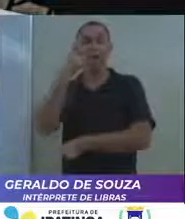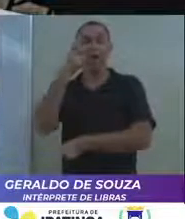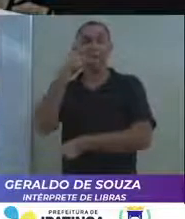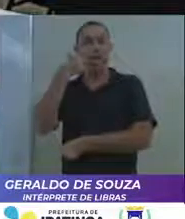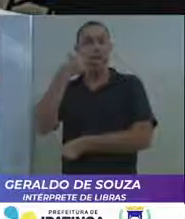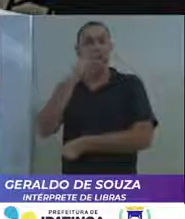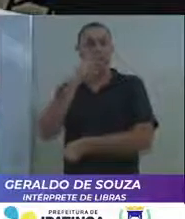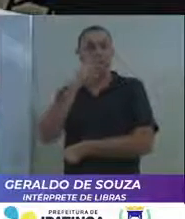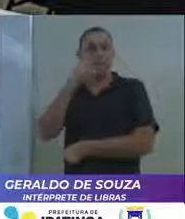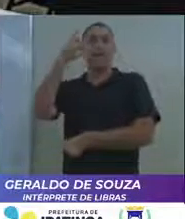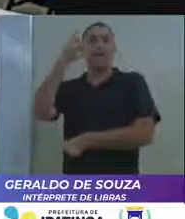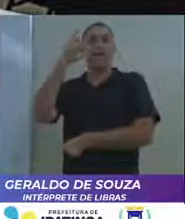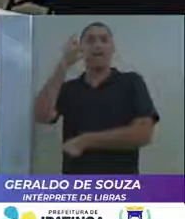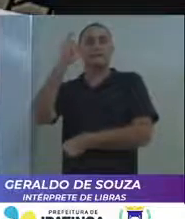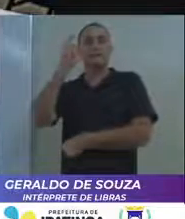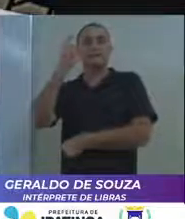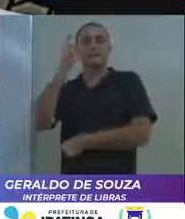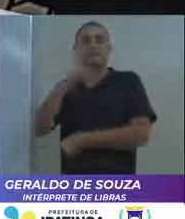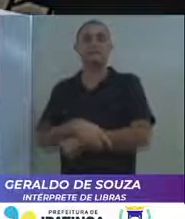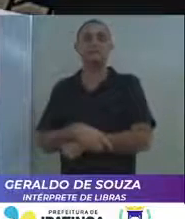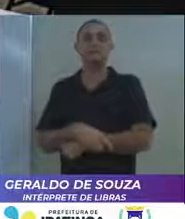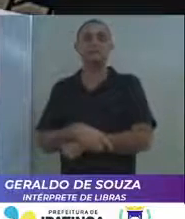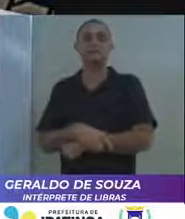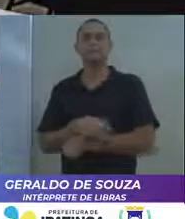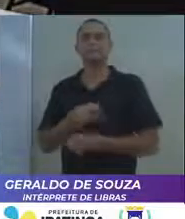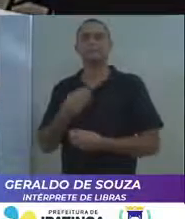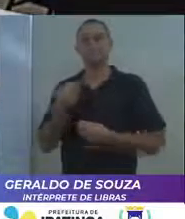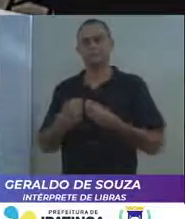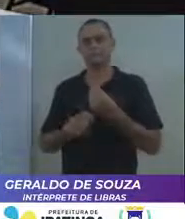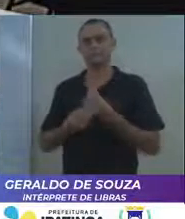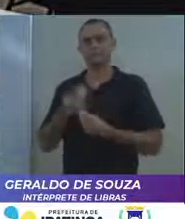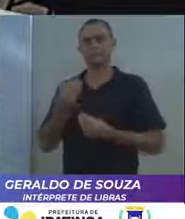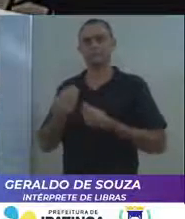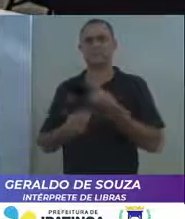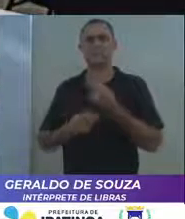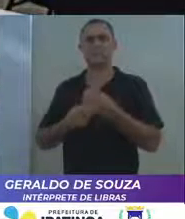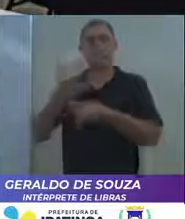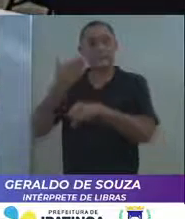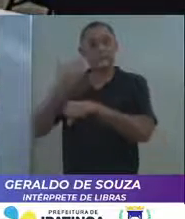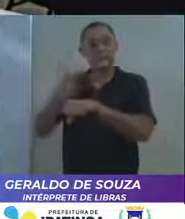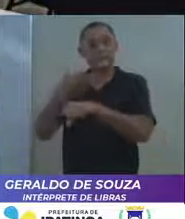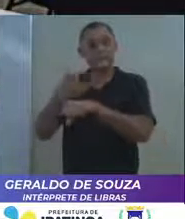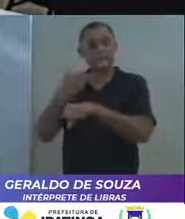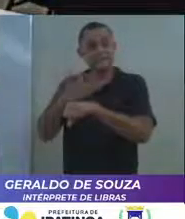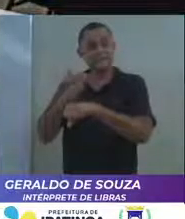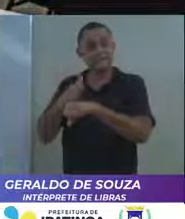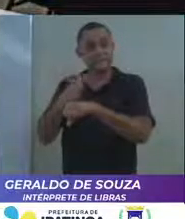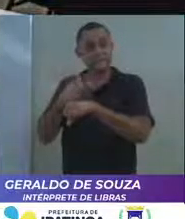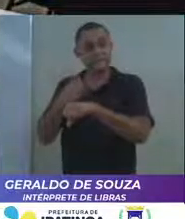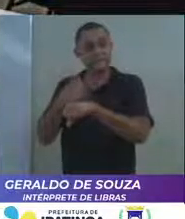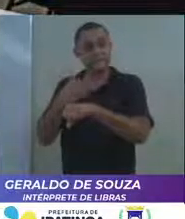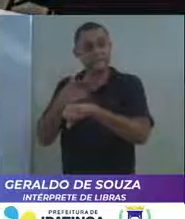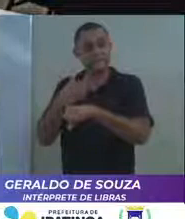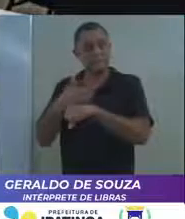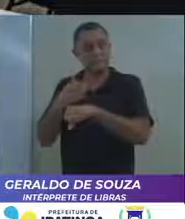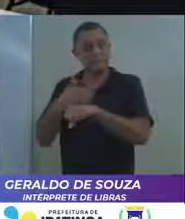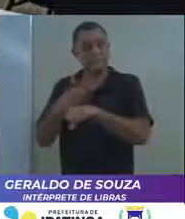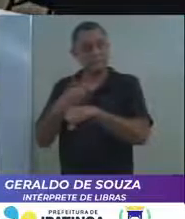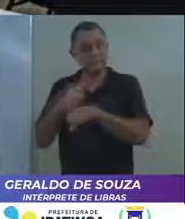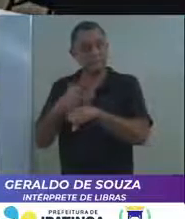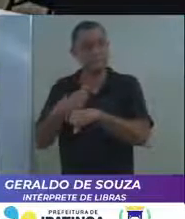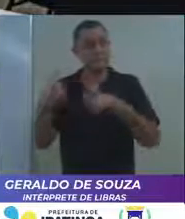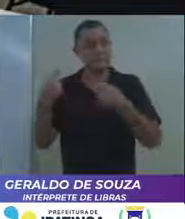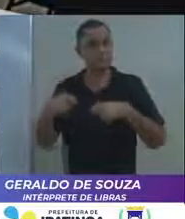Então, o recurso que a gente tem são exercícios para ressonância, aqueles que eu jogo o som